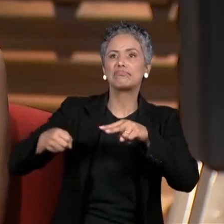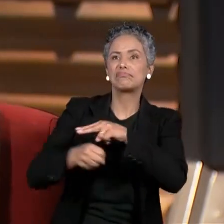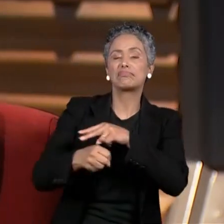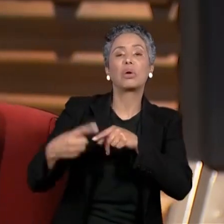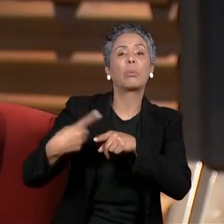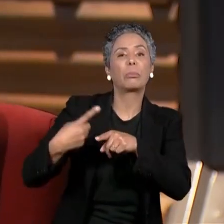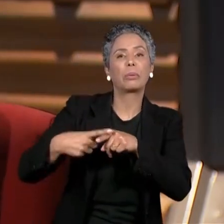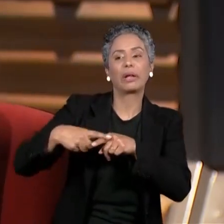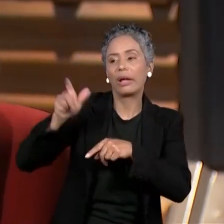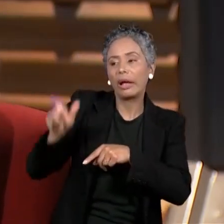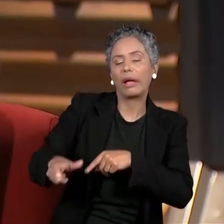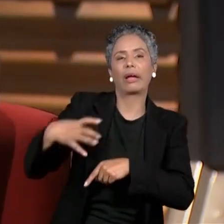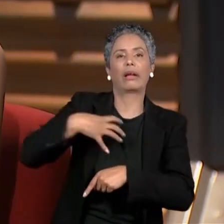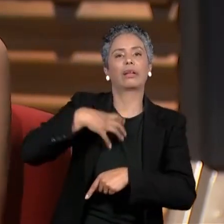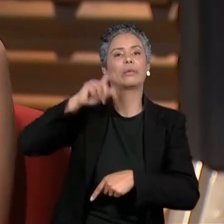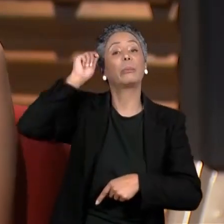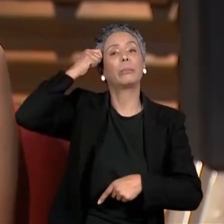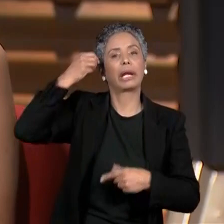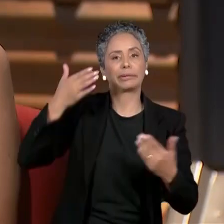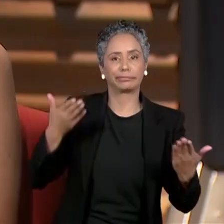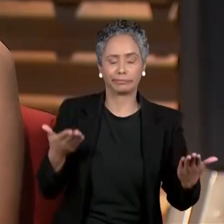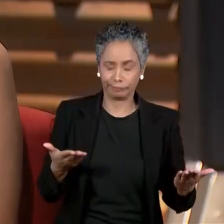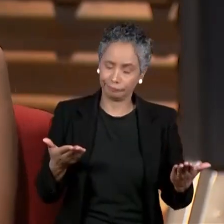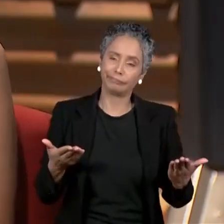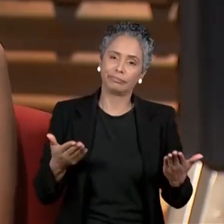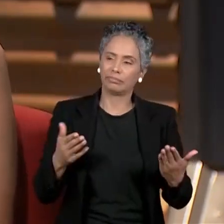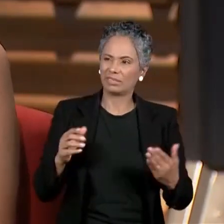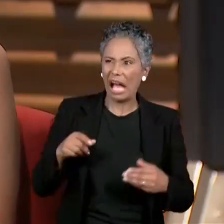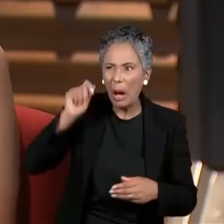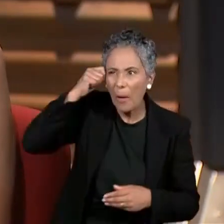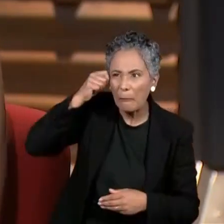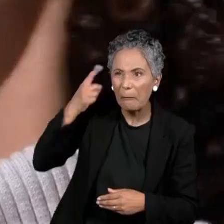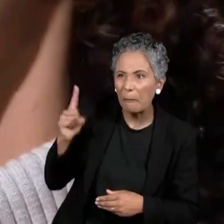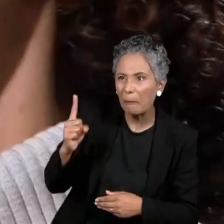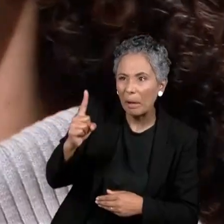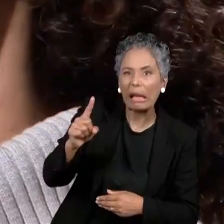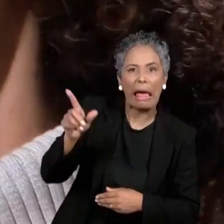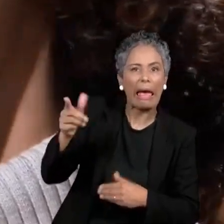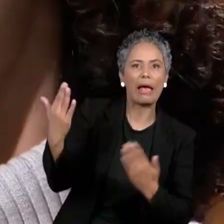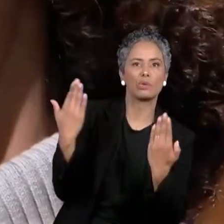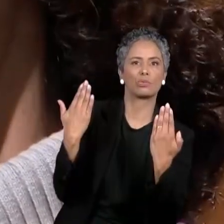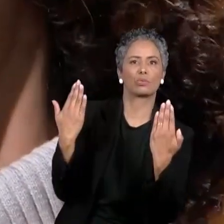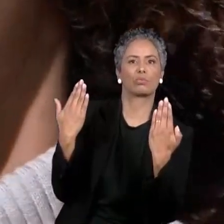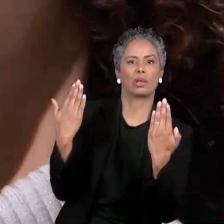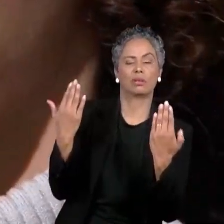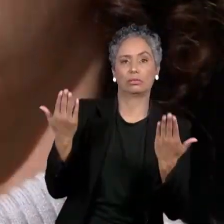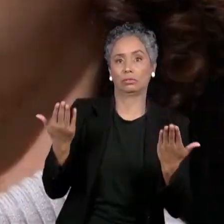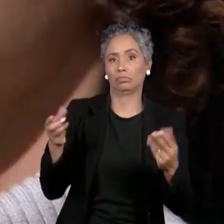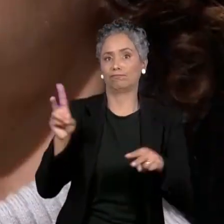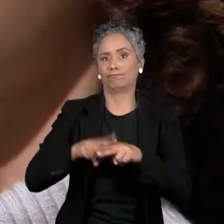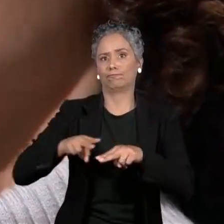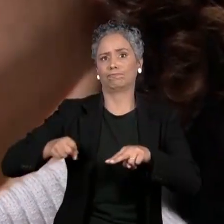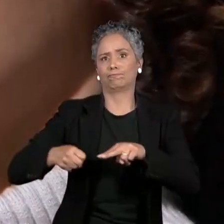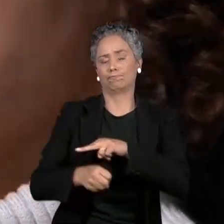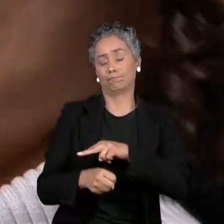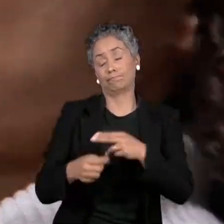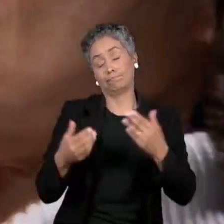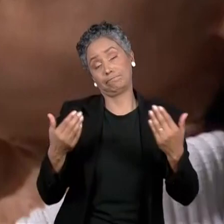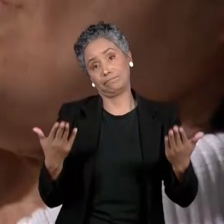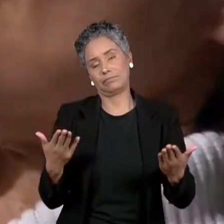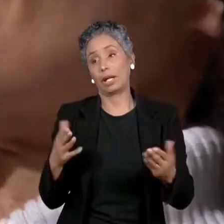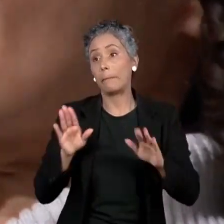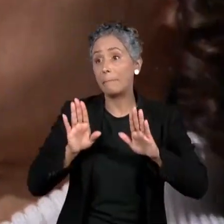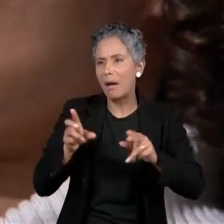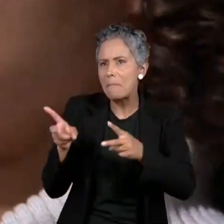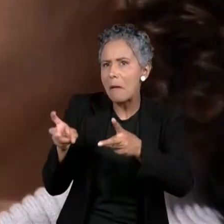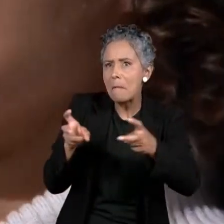entendeu É só por isso então já vira suspeito tem muita coisa complicada Mas por outro lado foi muito útil porque a gente viu o quanto